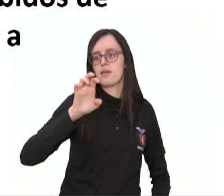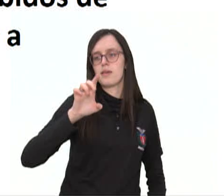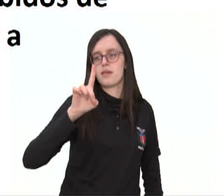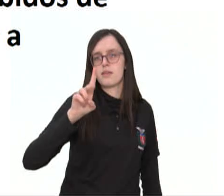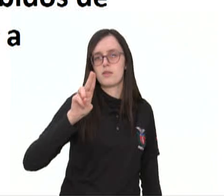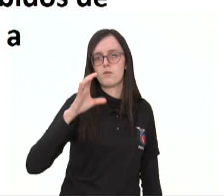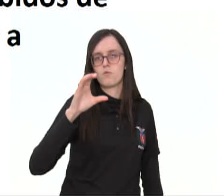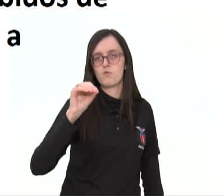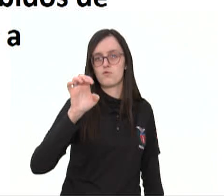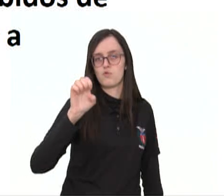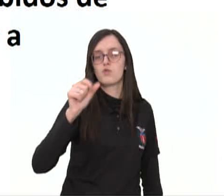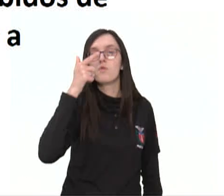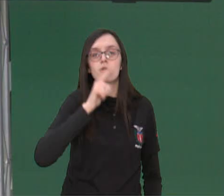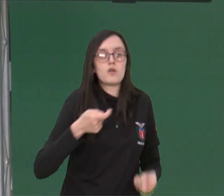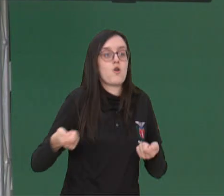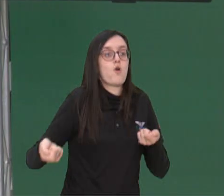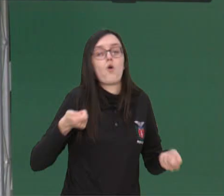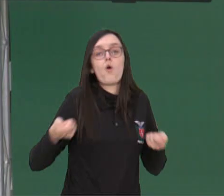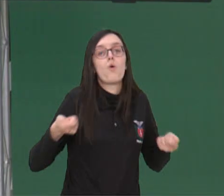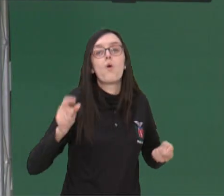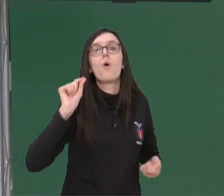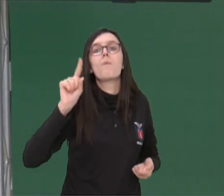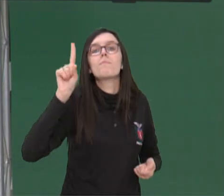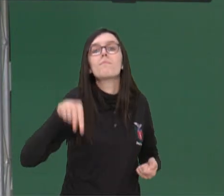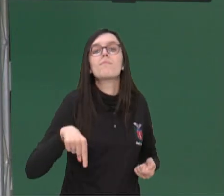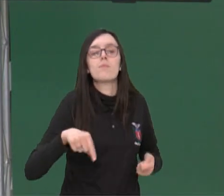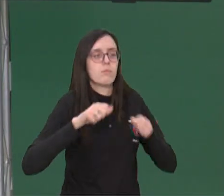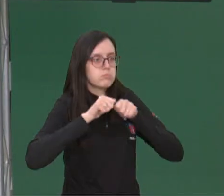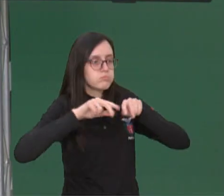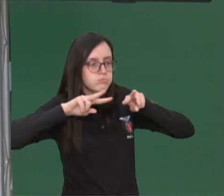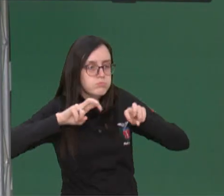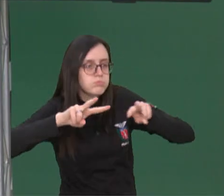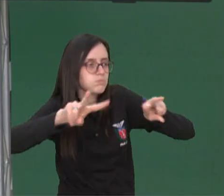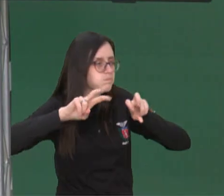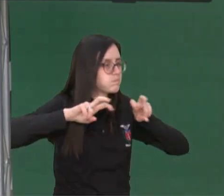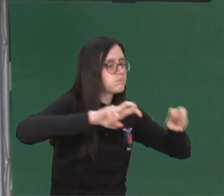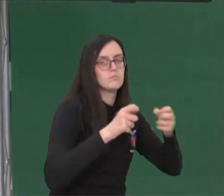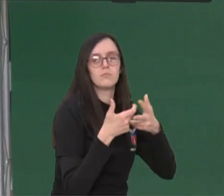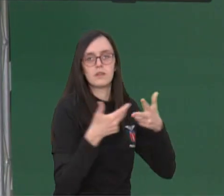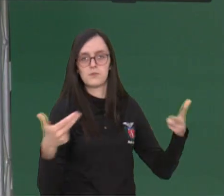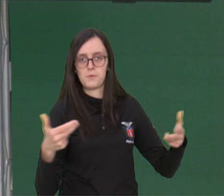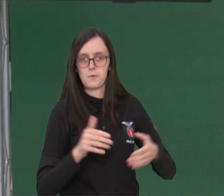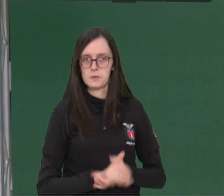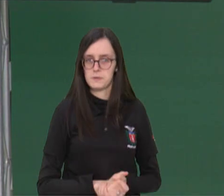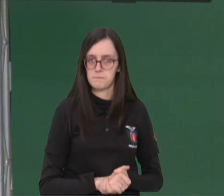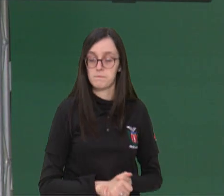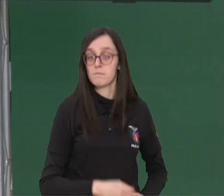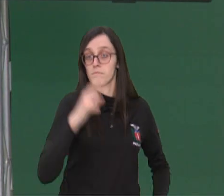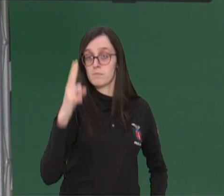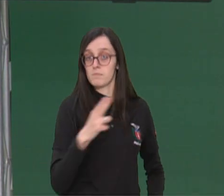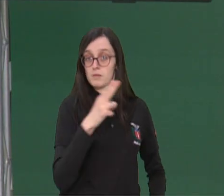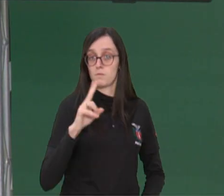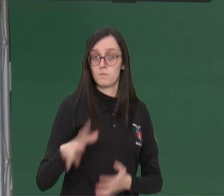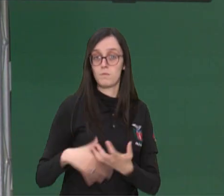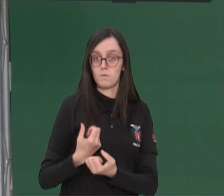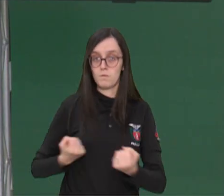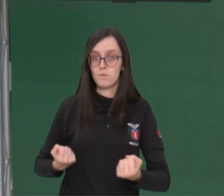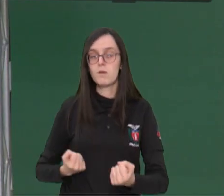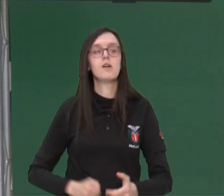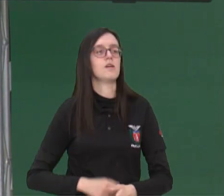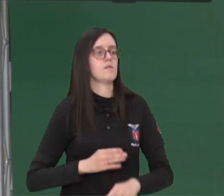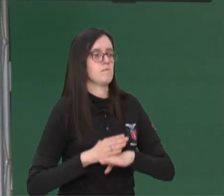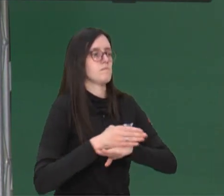amazônica, a fim de controlar a exploração desses produtos. Então, os padres jesuítas foram para a